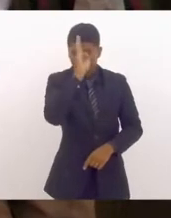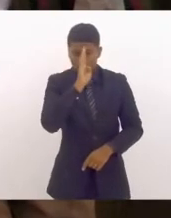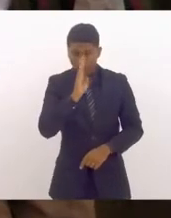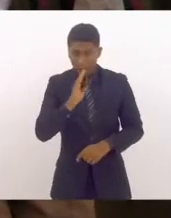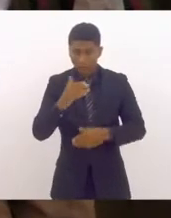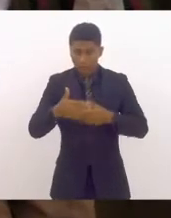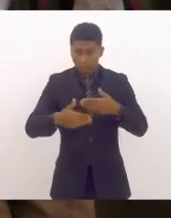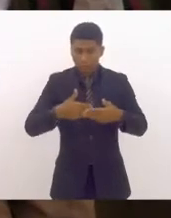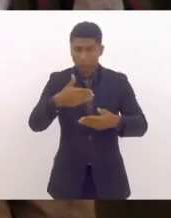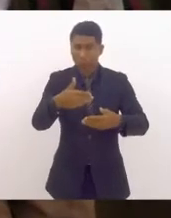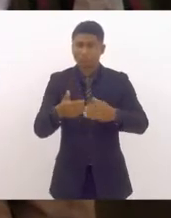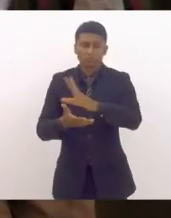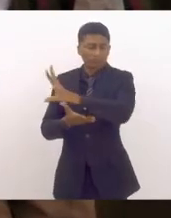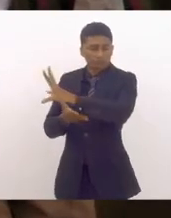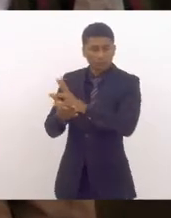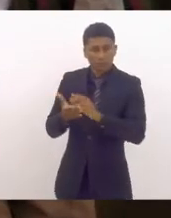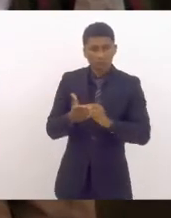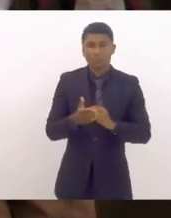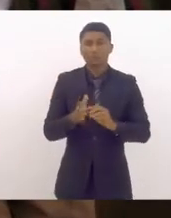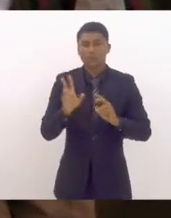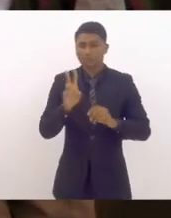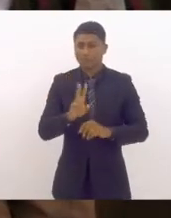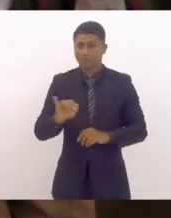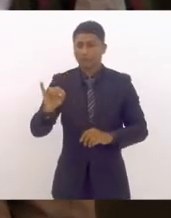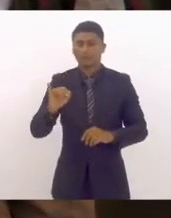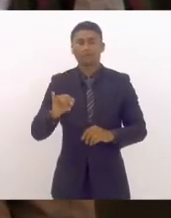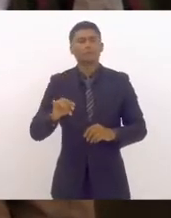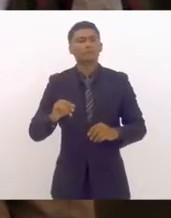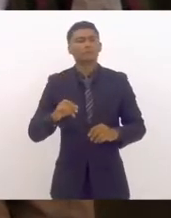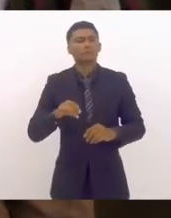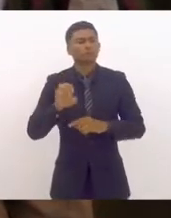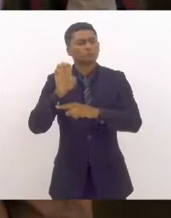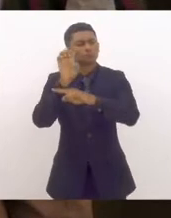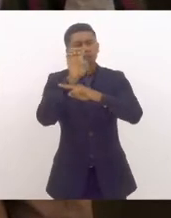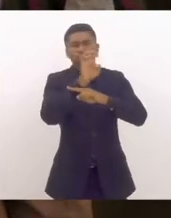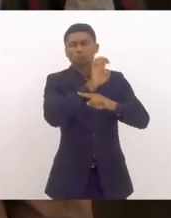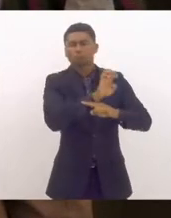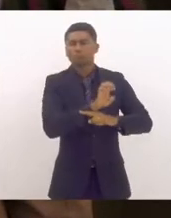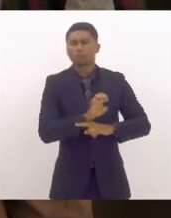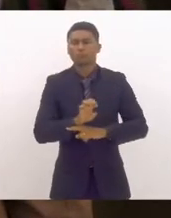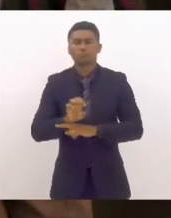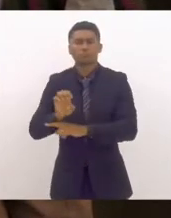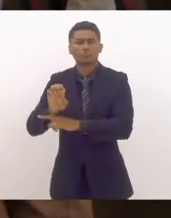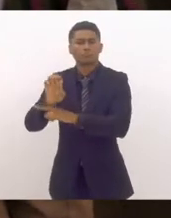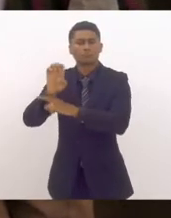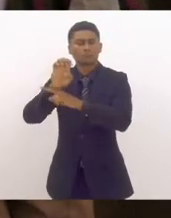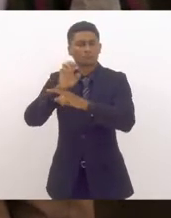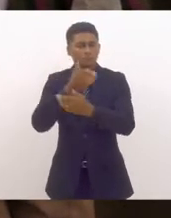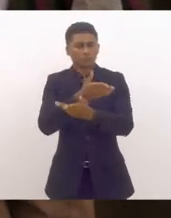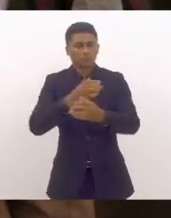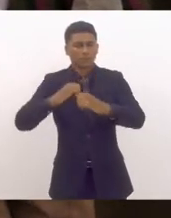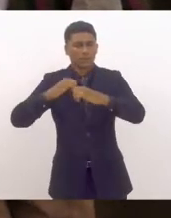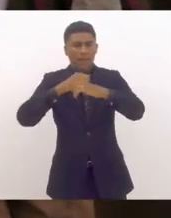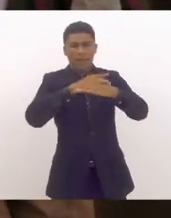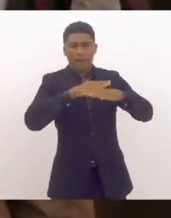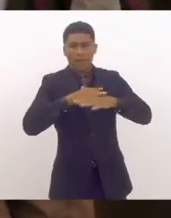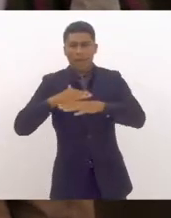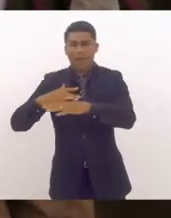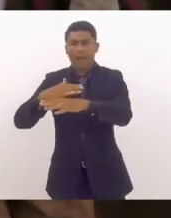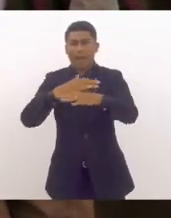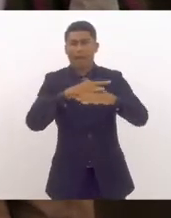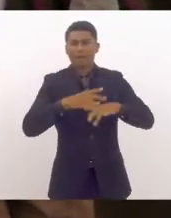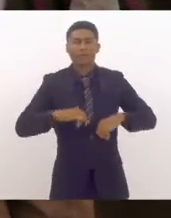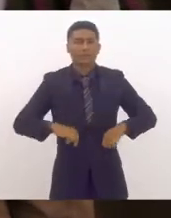regiões metropolitanas de todos os estados brasileiros, deputado Valdeque, sofrem com a falta